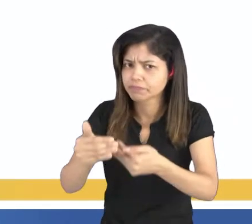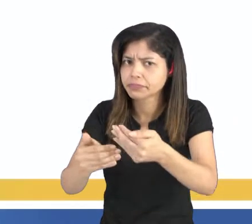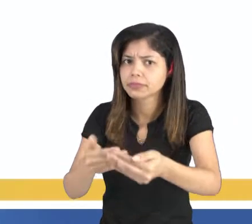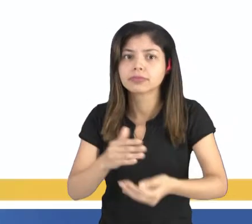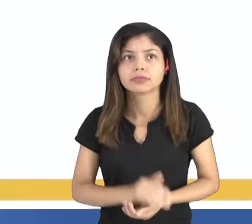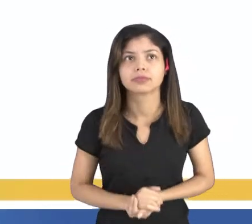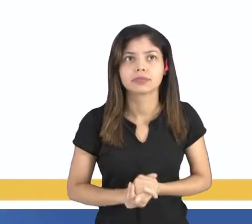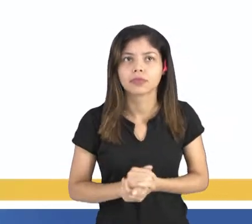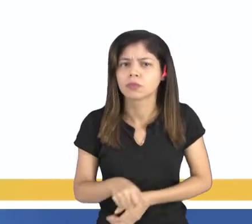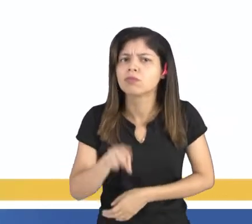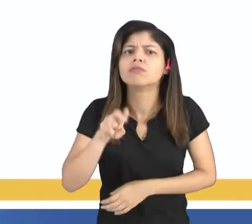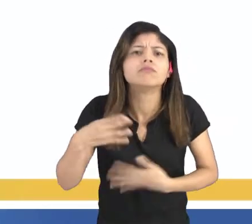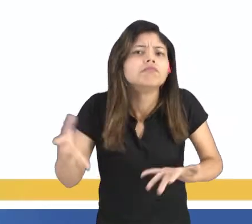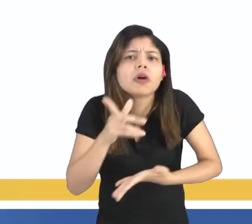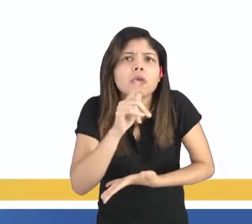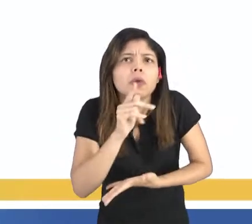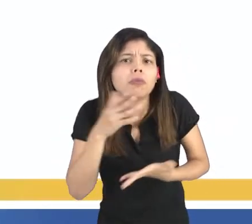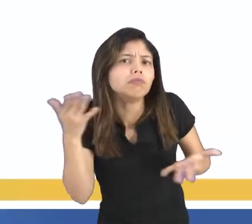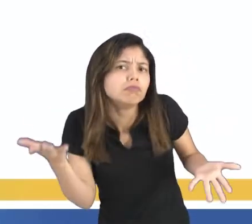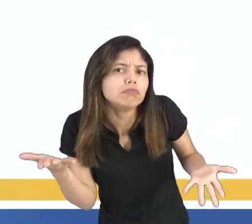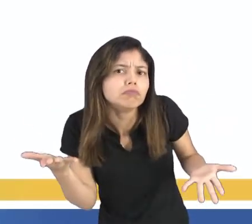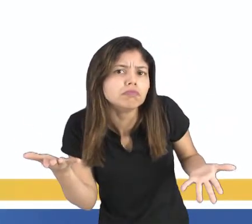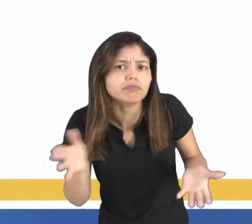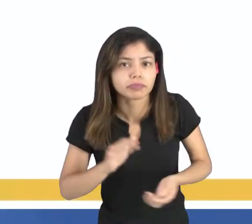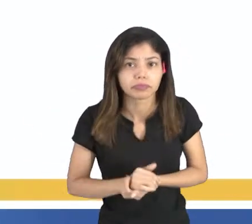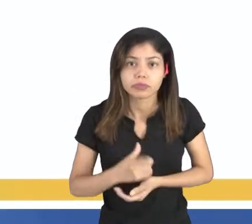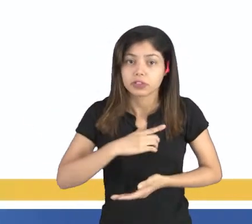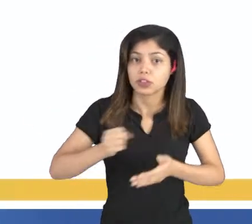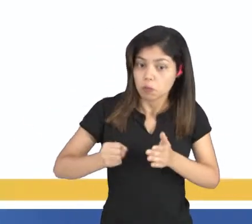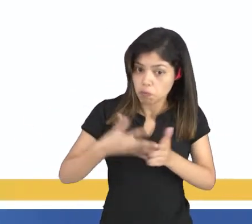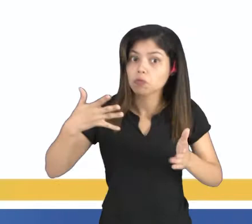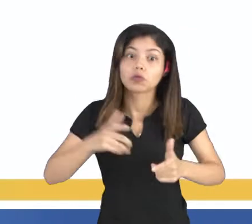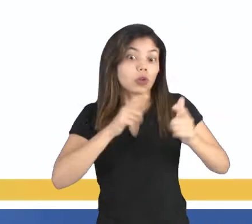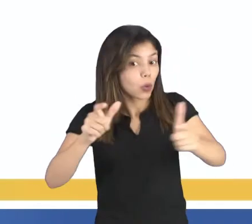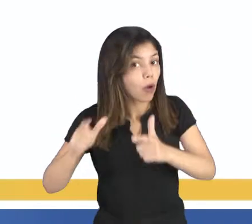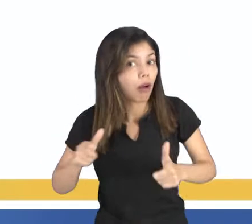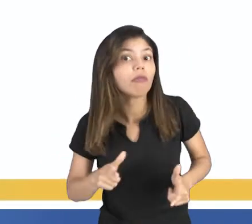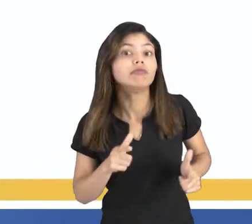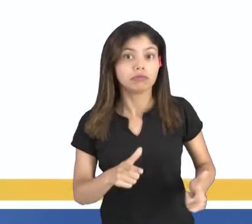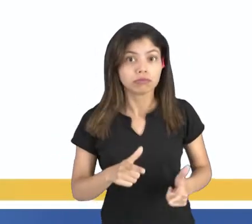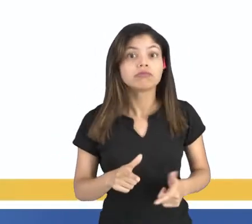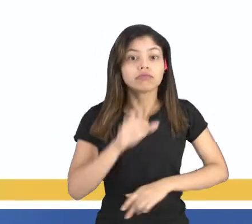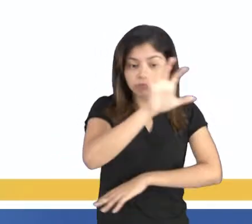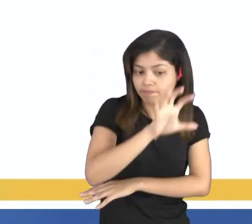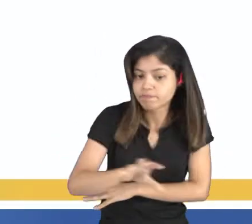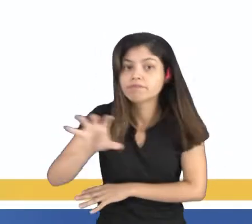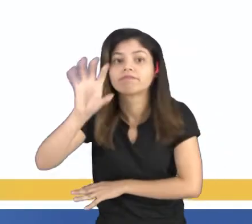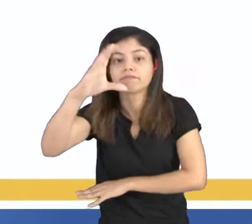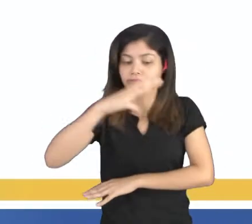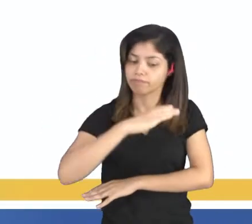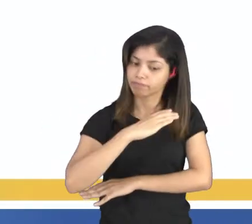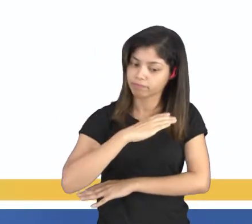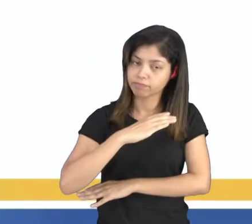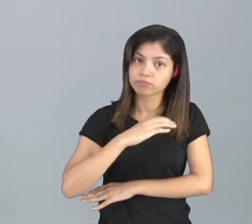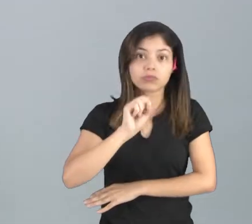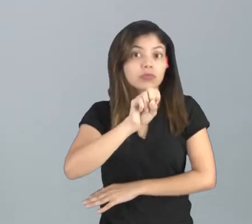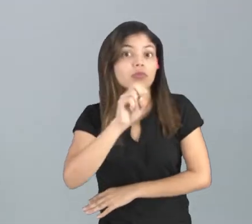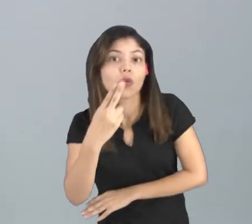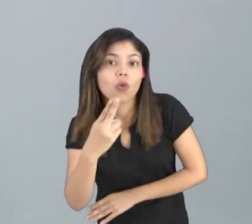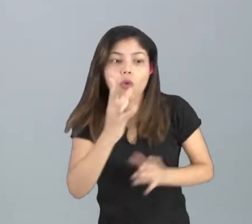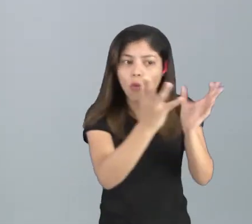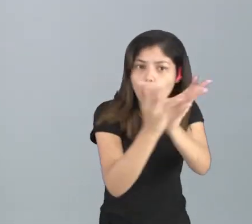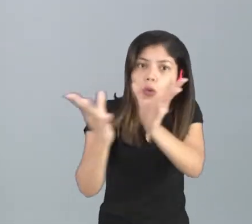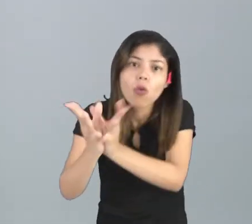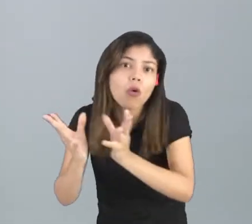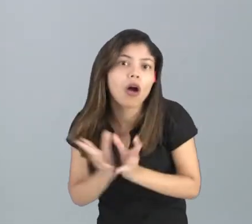aula. Cadê a água? Em muitos lugares é possível, em algumas regiões do país, ou até mesmo algumas cidades ou vilas,